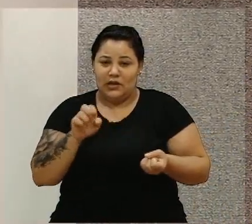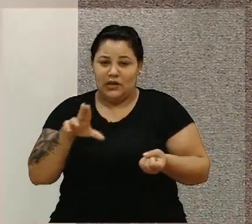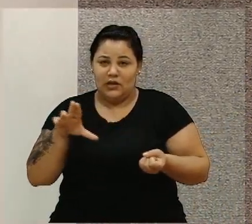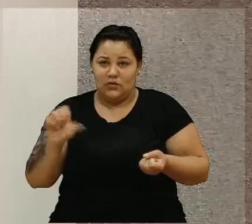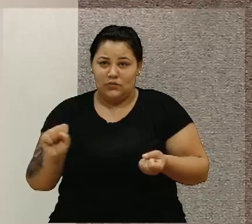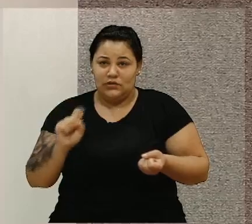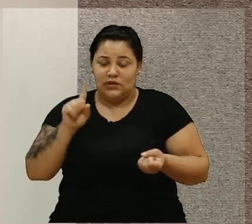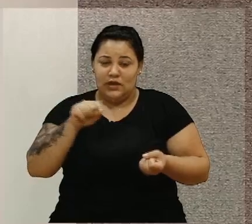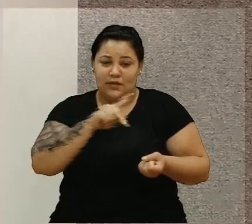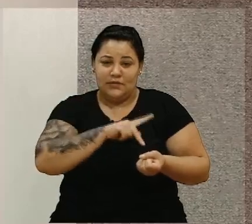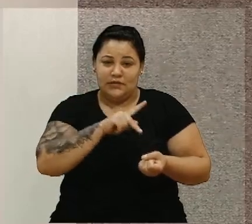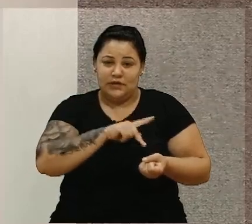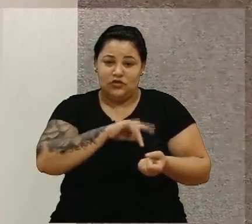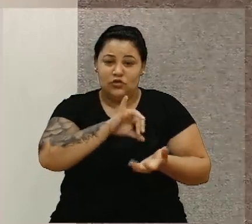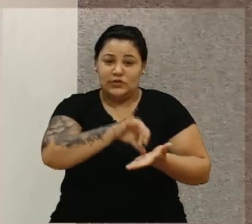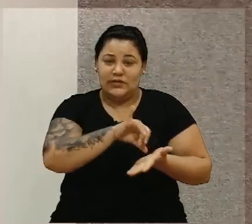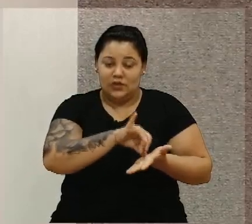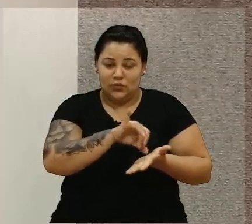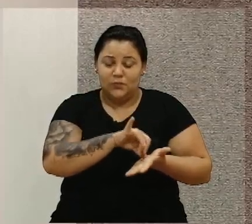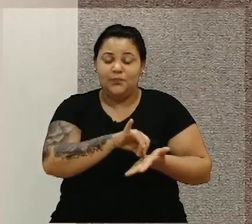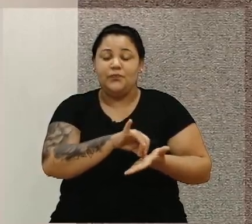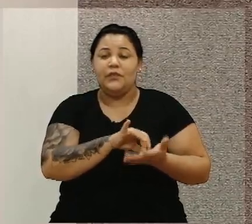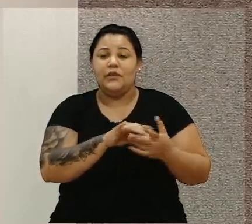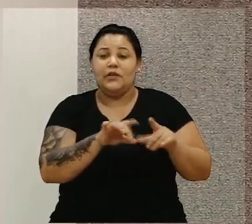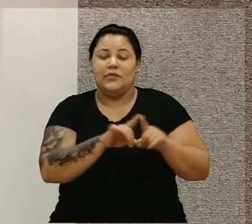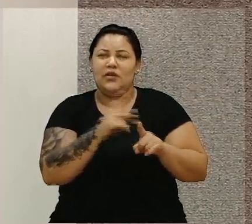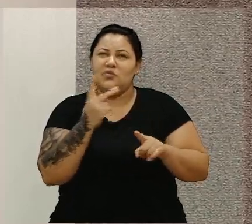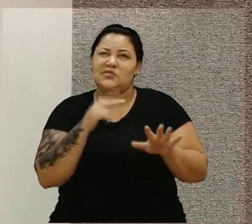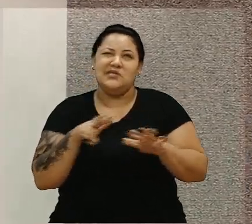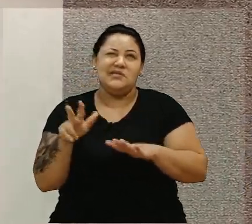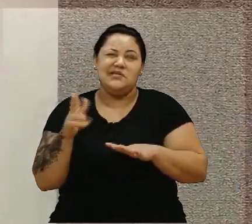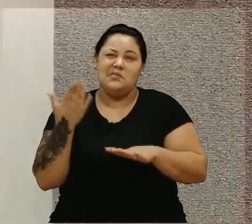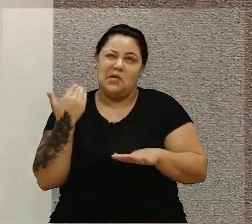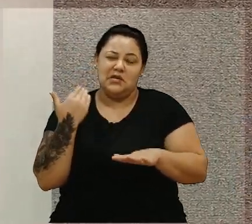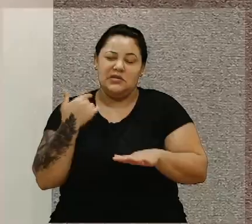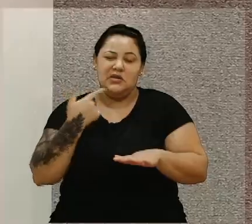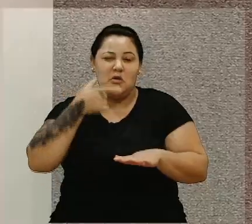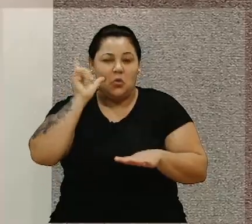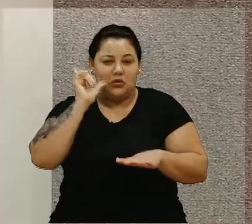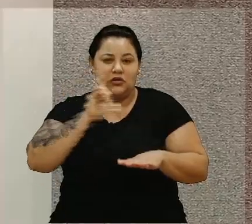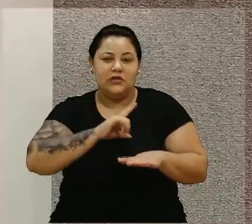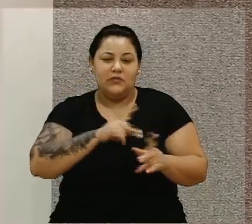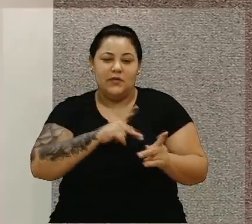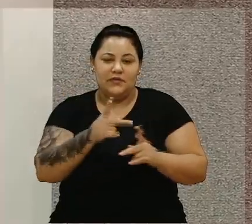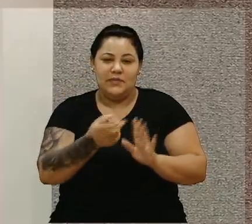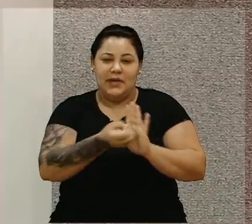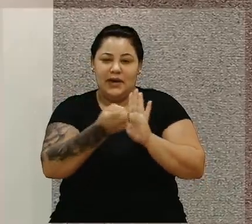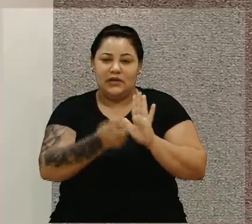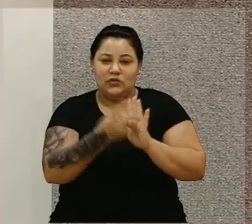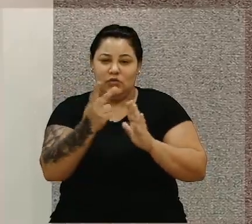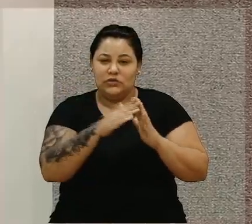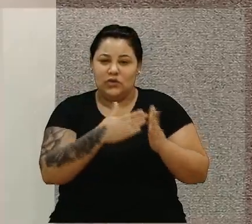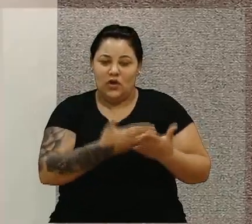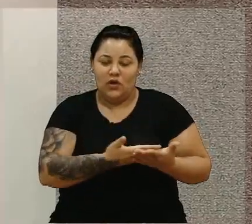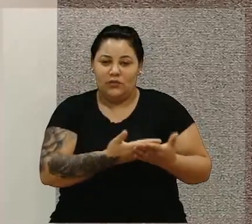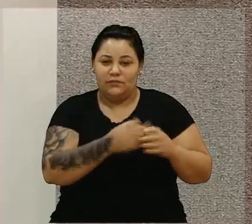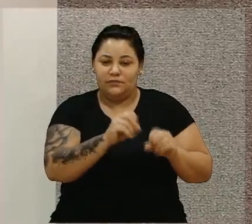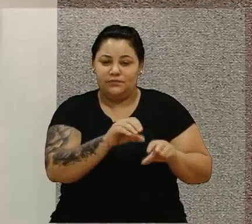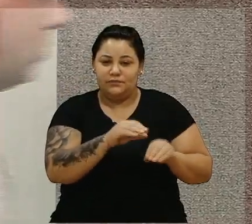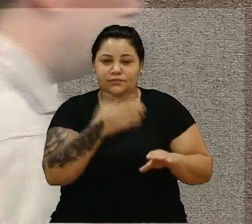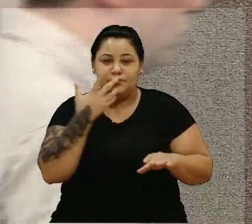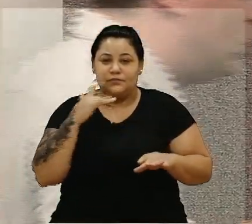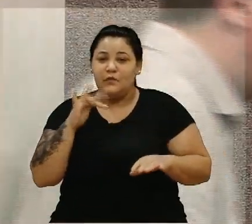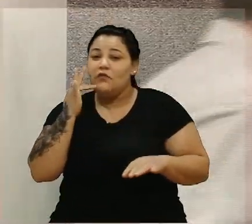Filantrópico Simon Lundgren, já há algumas semanas, e ontem nós tínhamos uma visita marcada em 2 escolas. Tivemos na Escola de Educação Infantil de